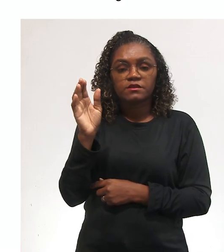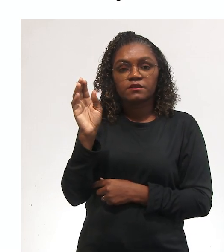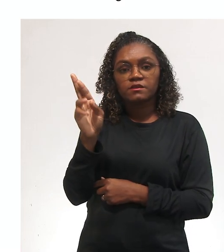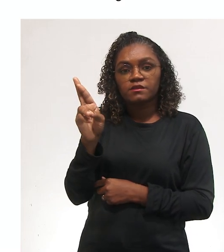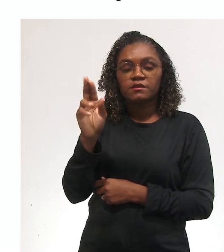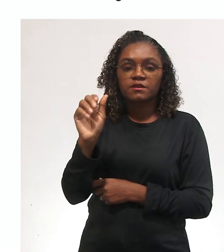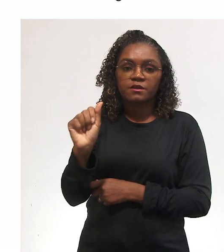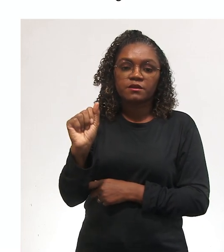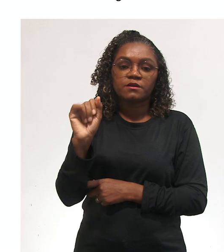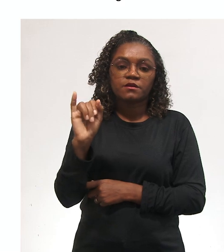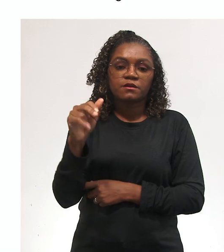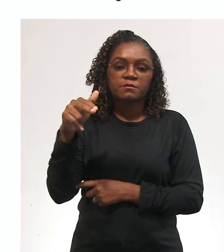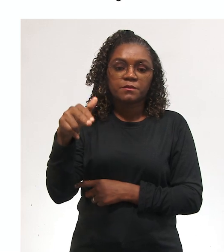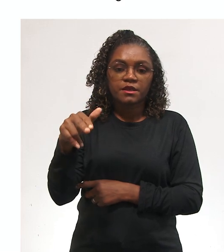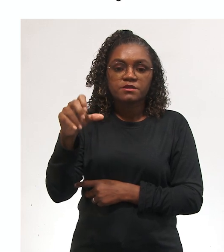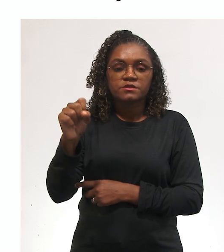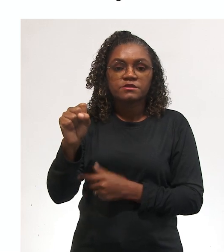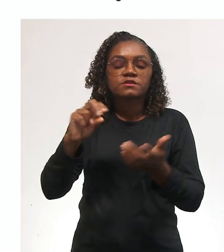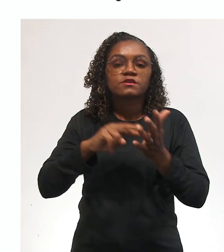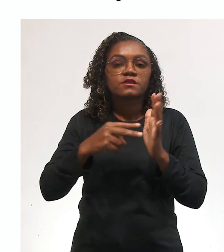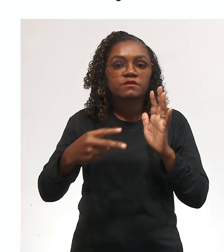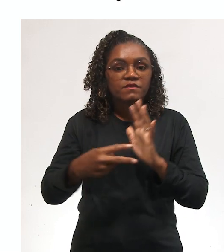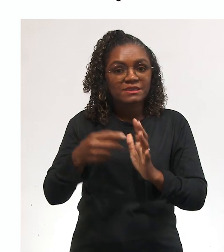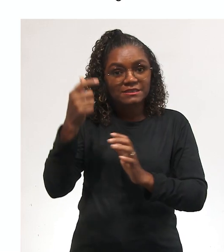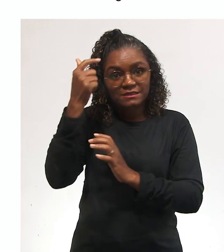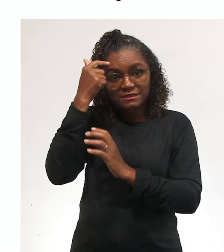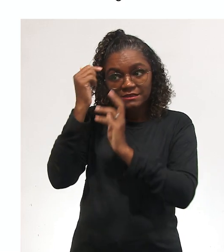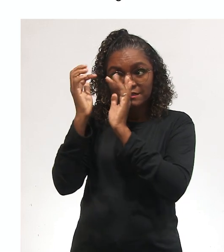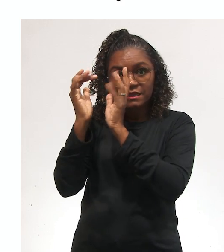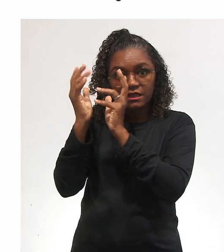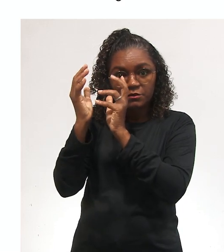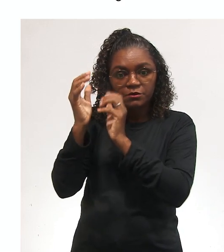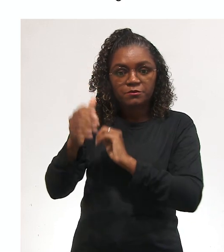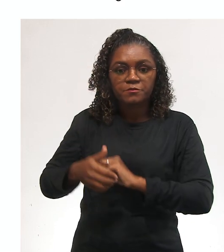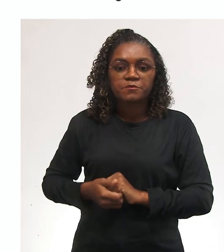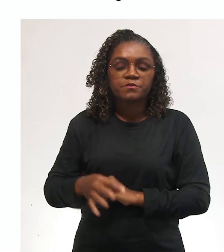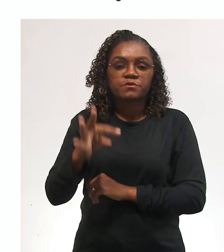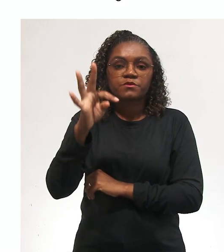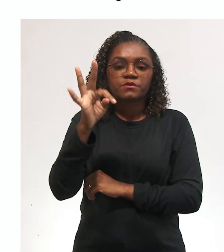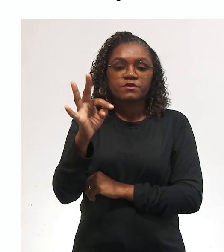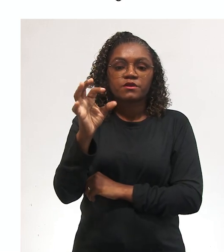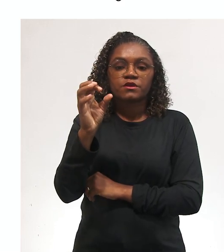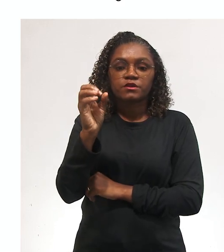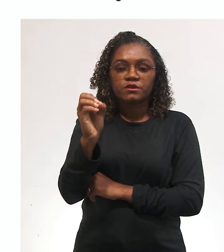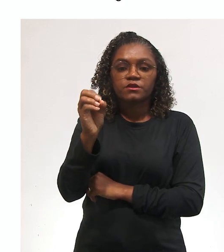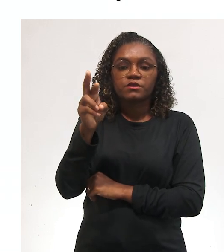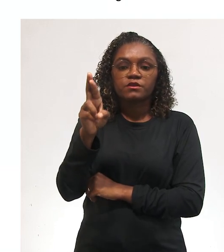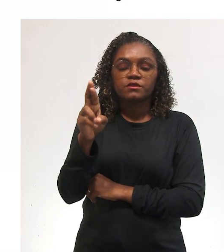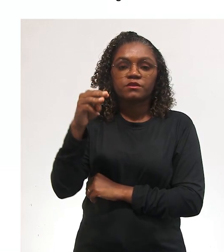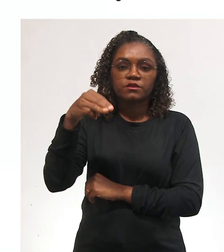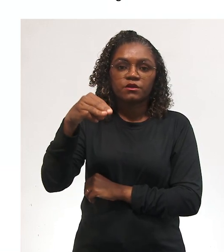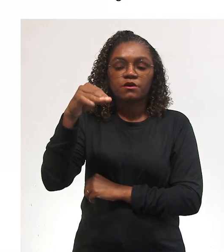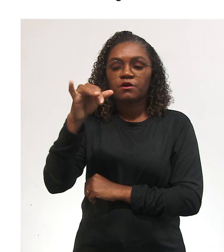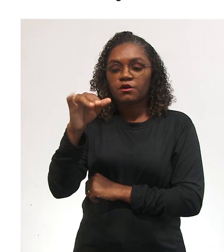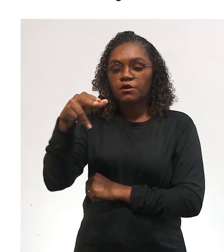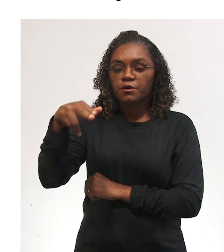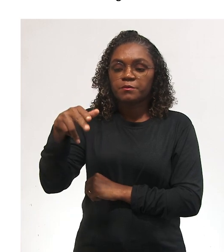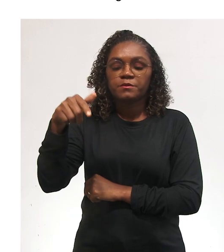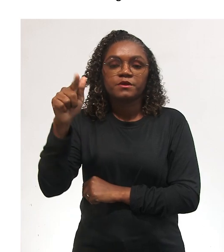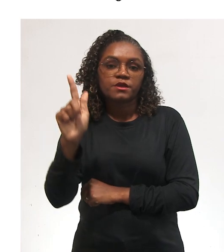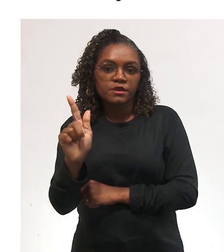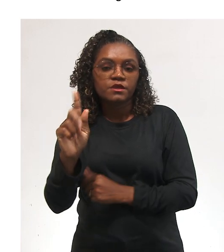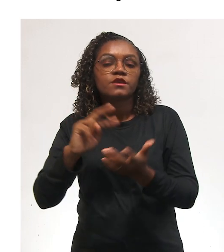e storm é tempestade, ou seja, tempestade de ideias, chuva